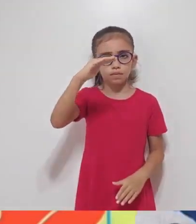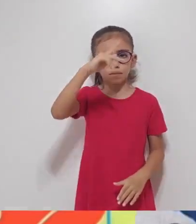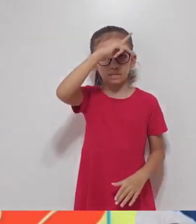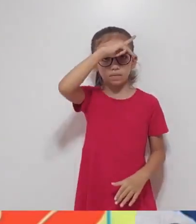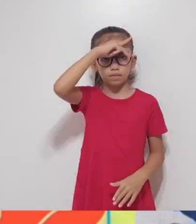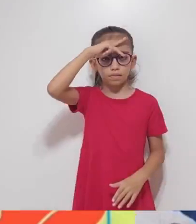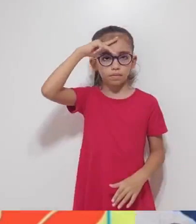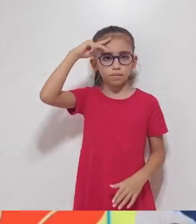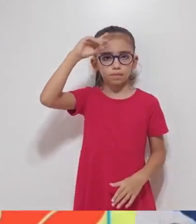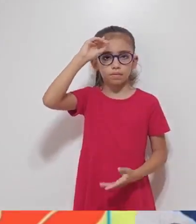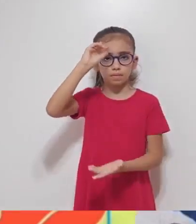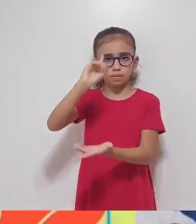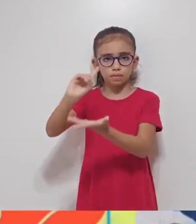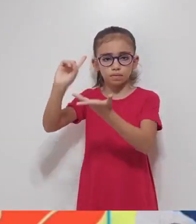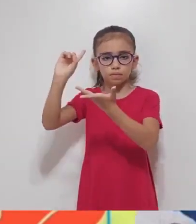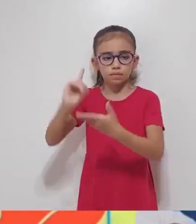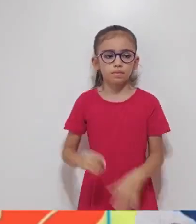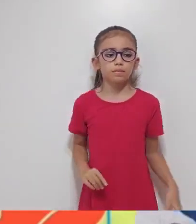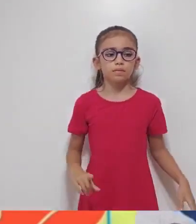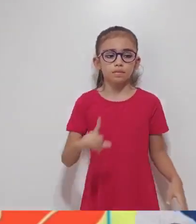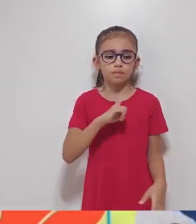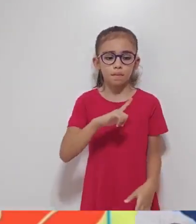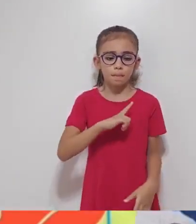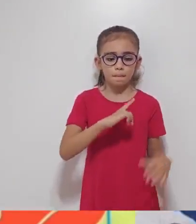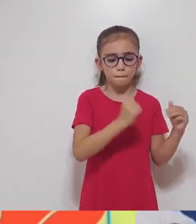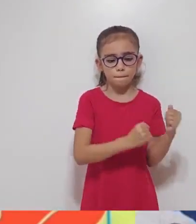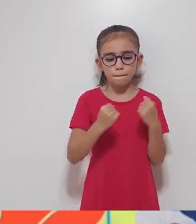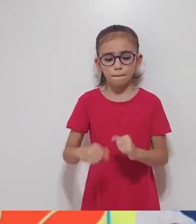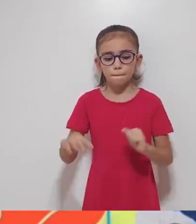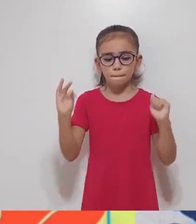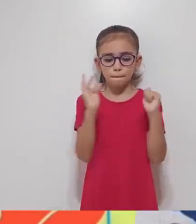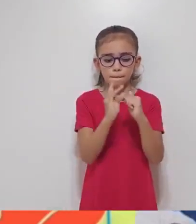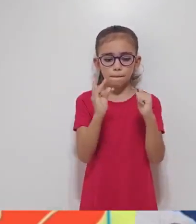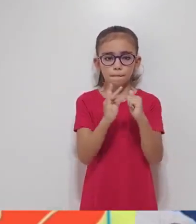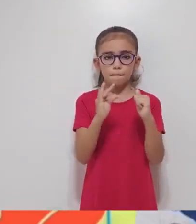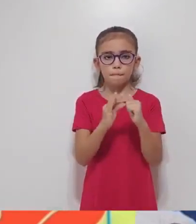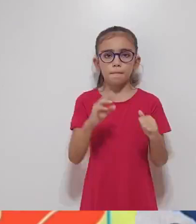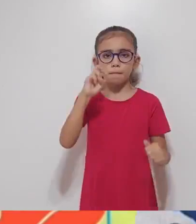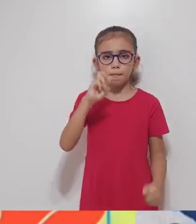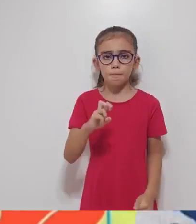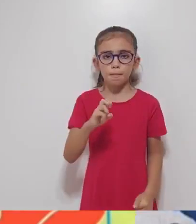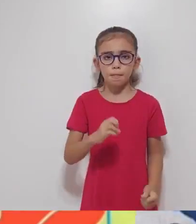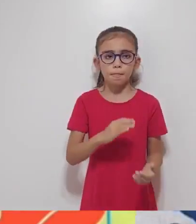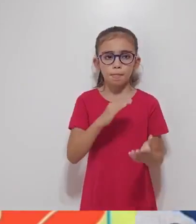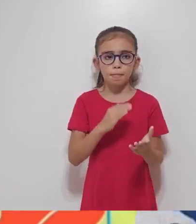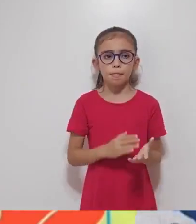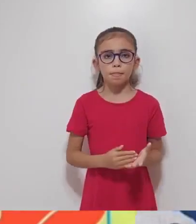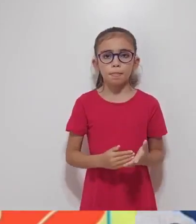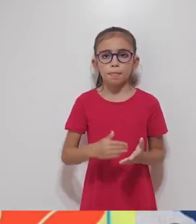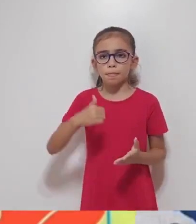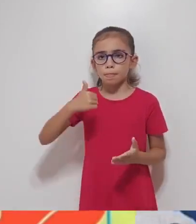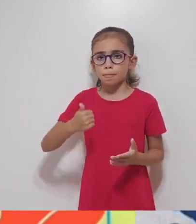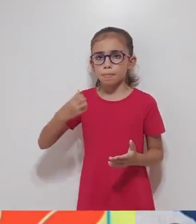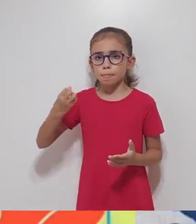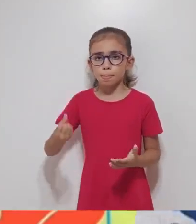pessoa obediente a Deus tem muito poder. Tiago 5:16, parte